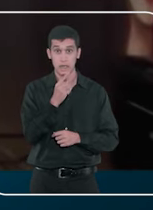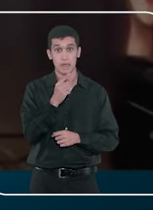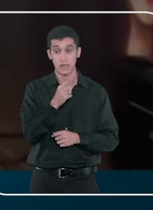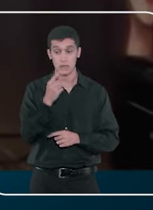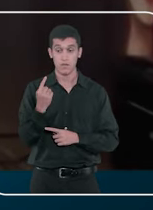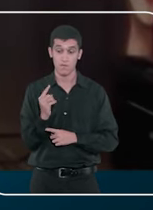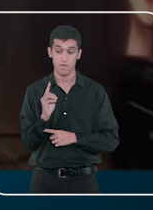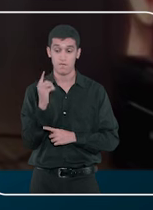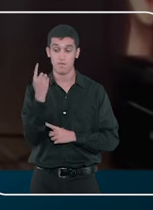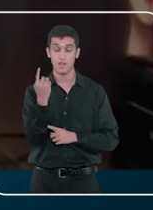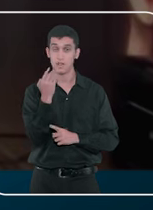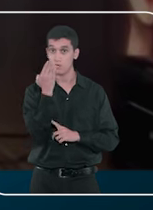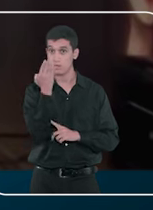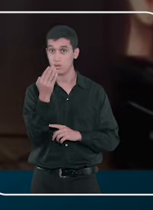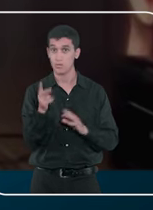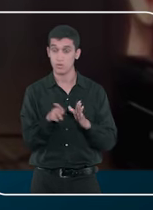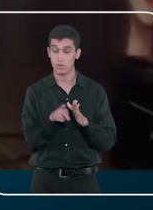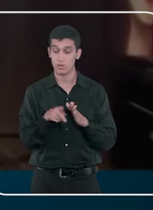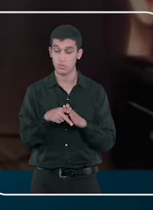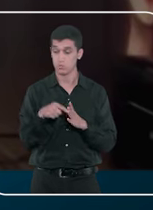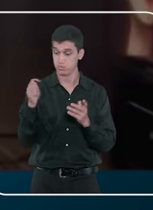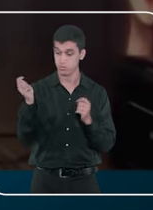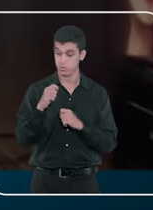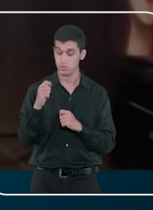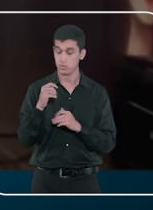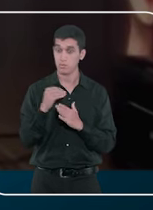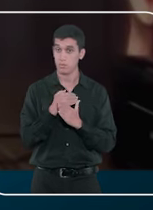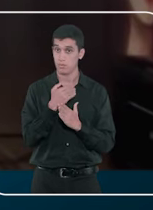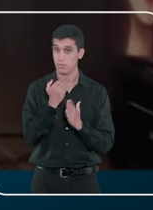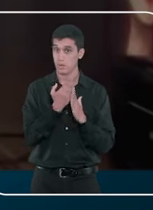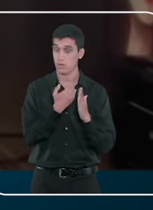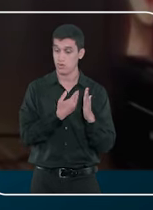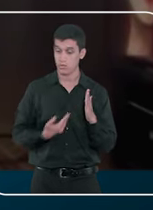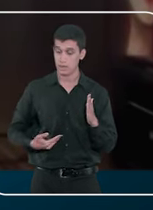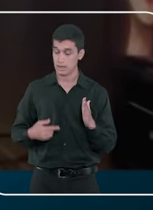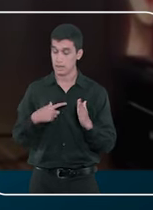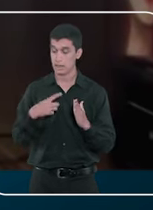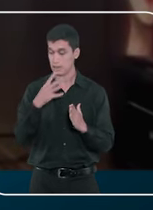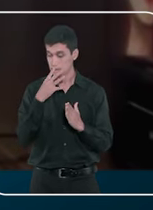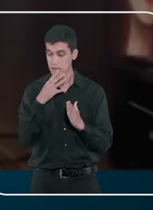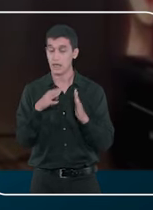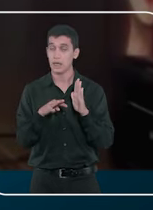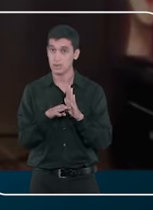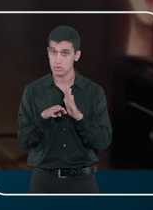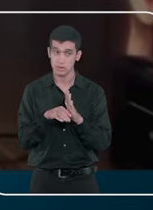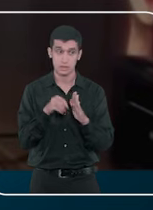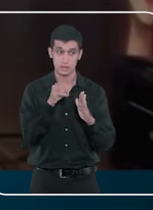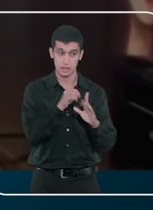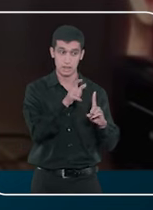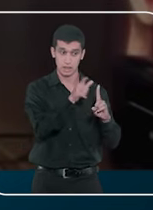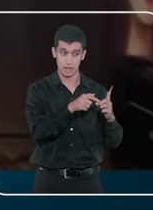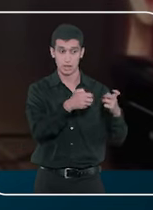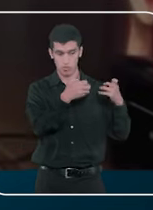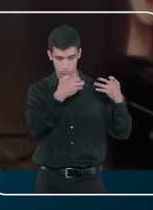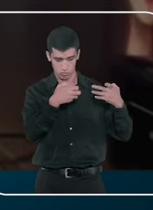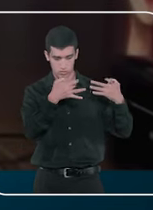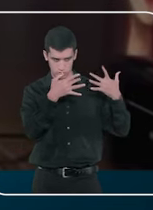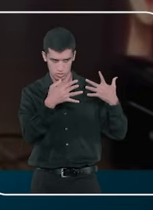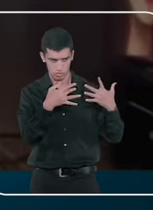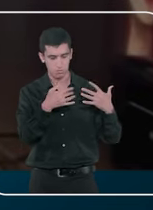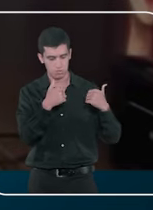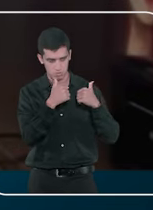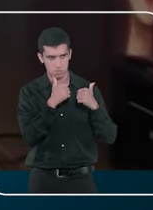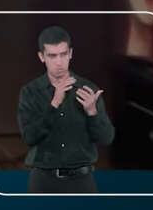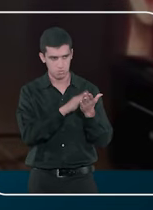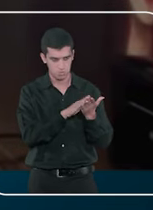e manifesta interesse legítimo em colaborar, se por um lado merece prêmios resultantes da sua colaboração,